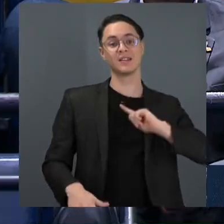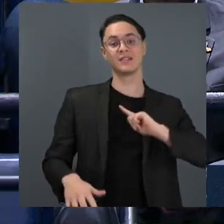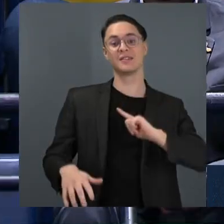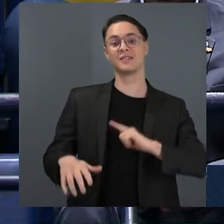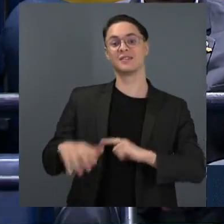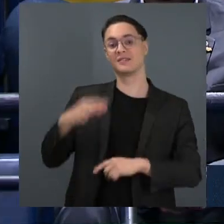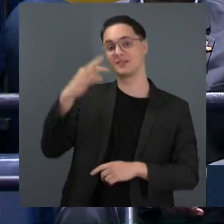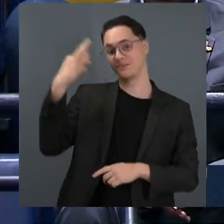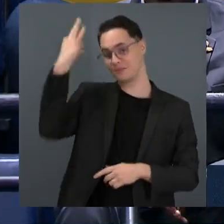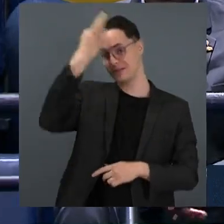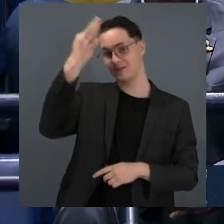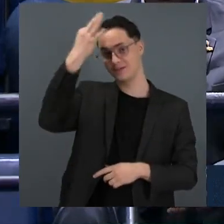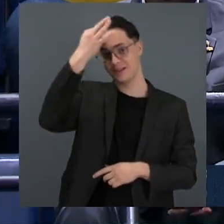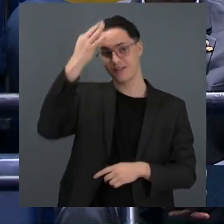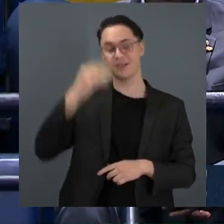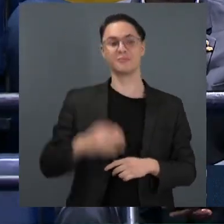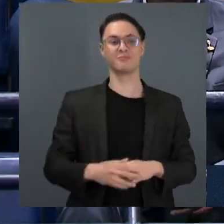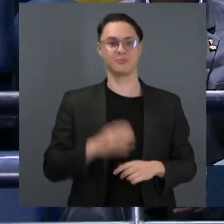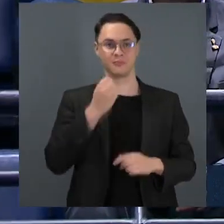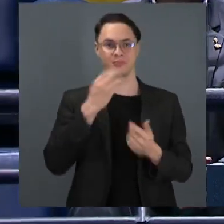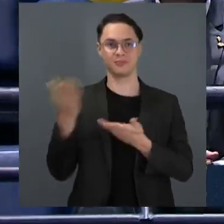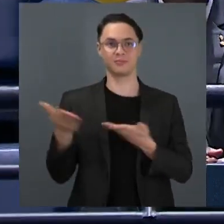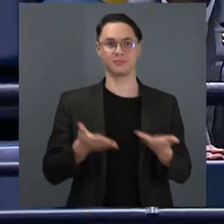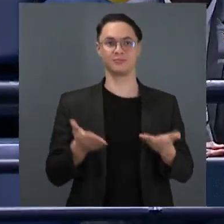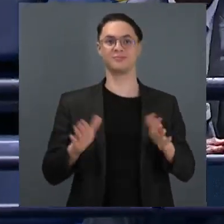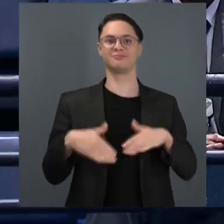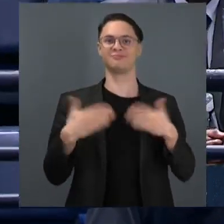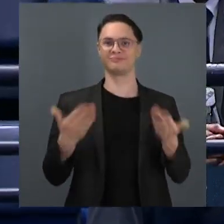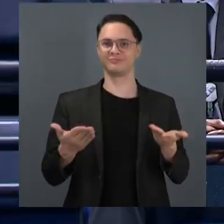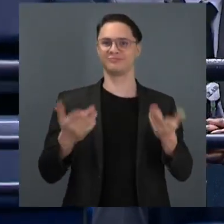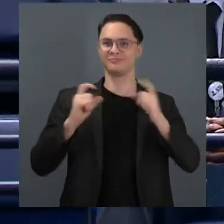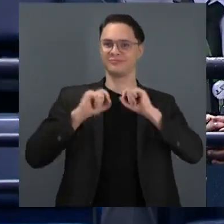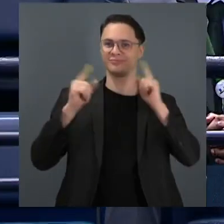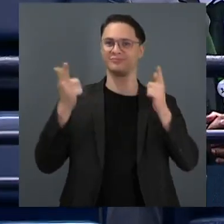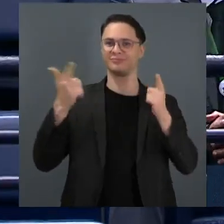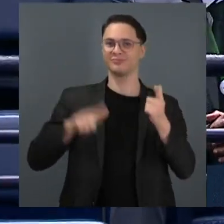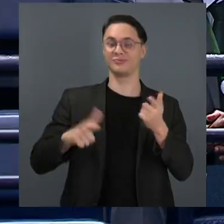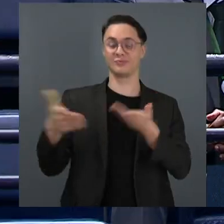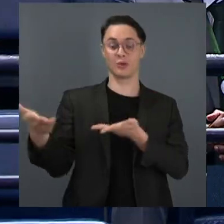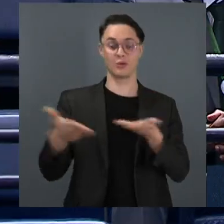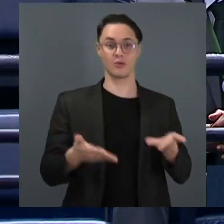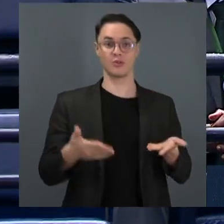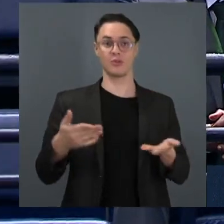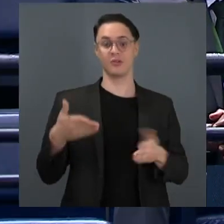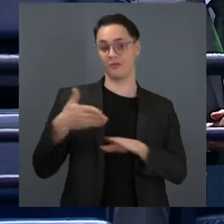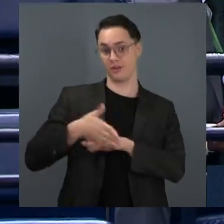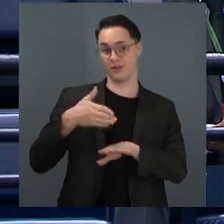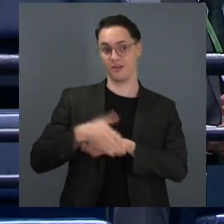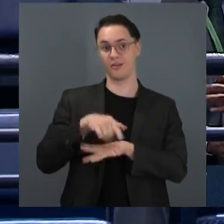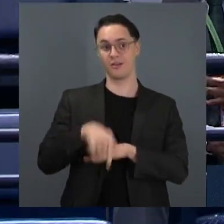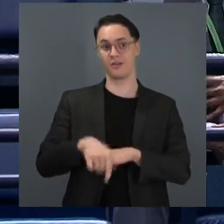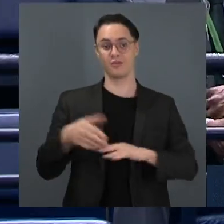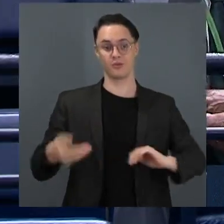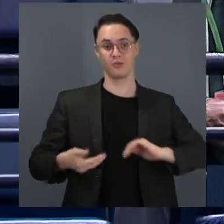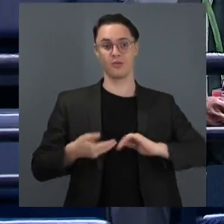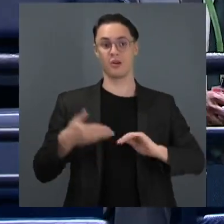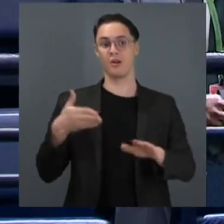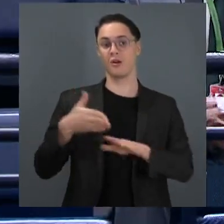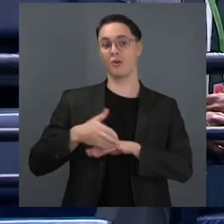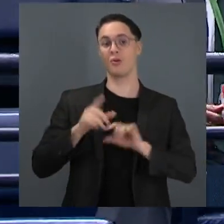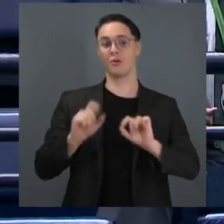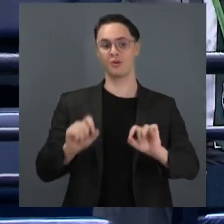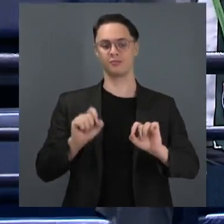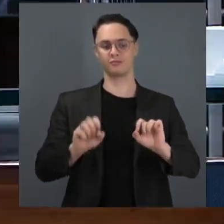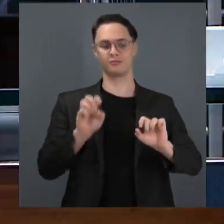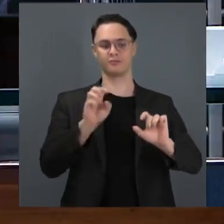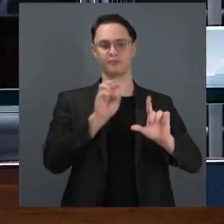Sejam muito bem-vindos. E eu quero aqui salientar mais uma vez que para visitar o Congresso Nacional basta acessar o nosso